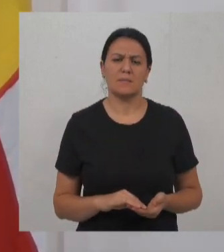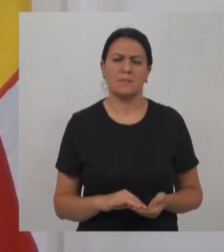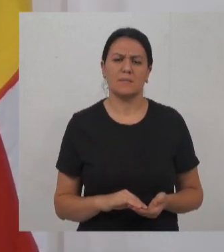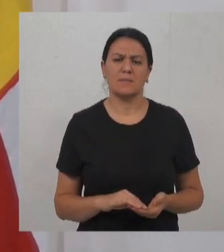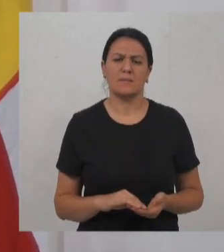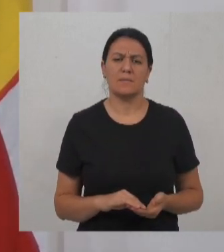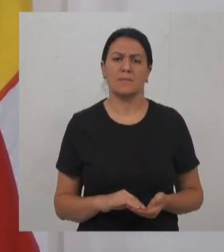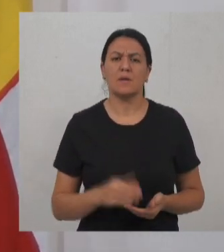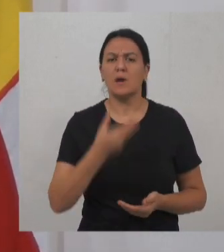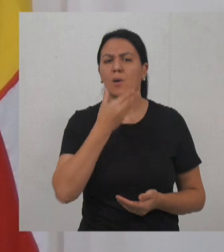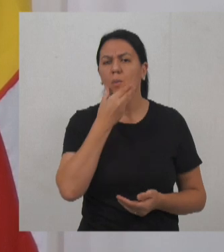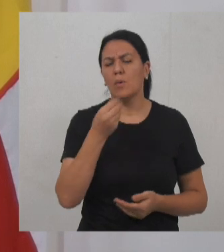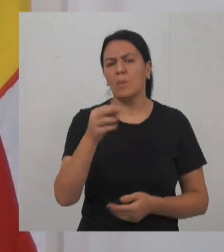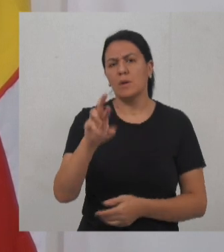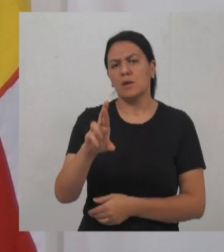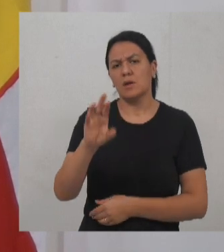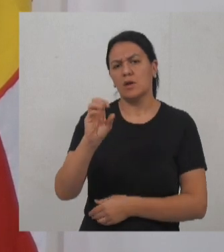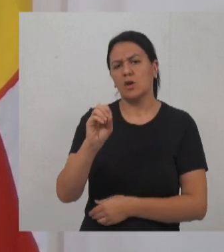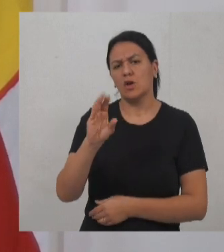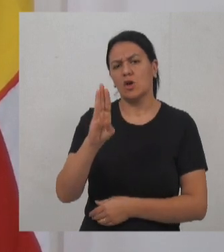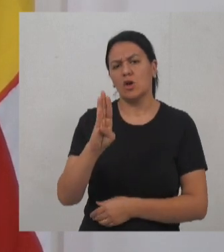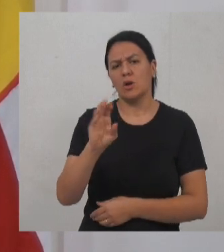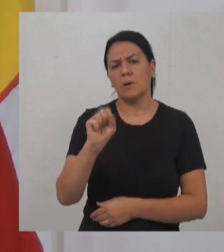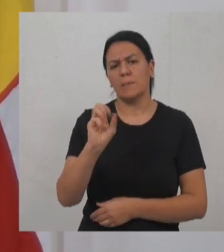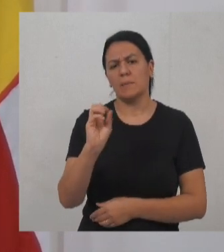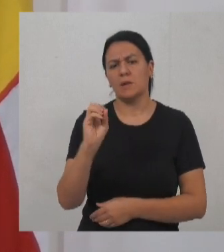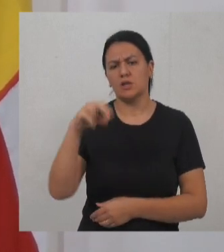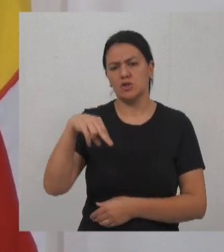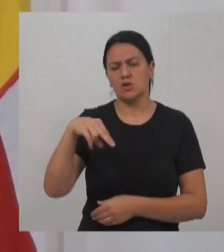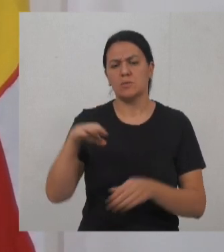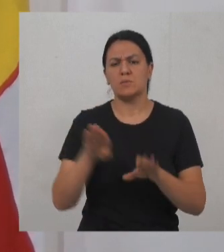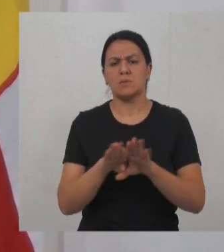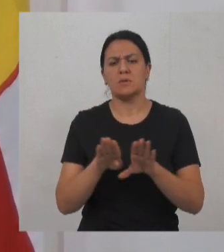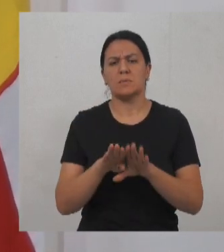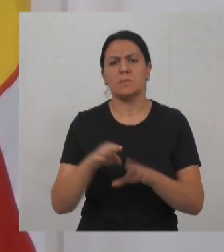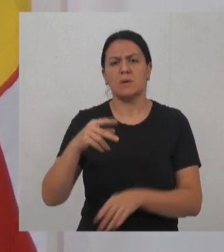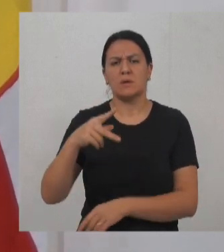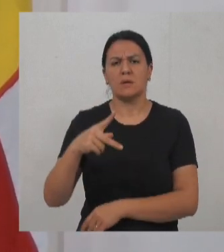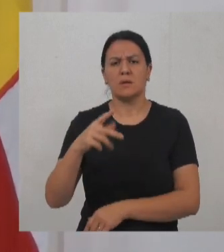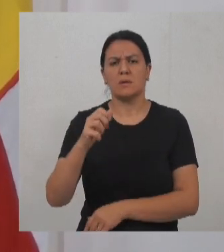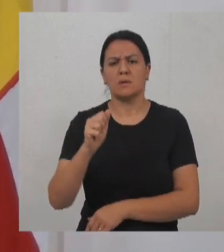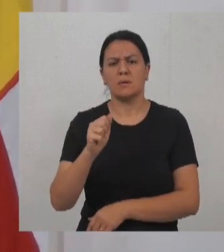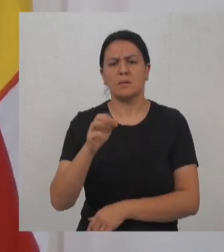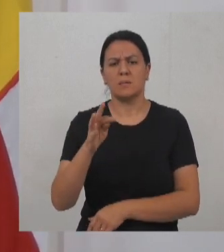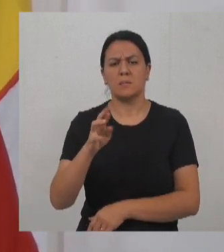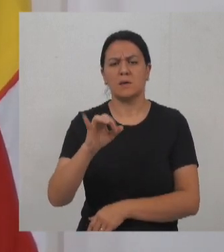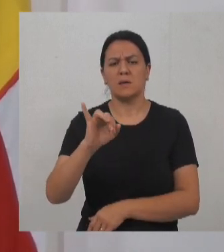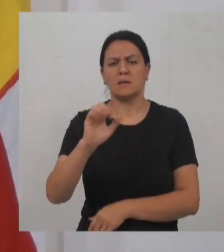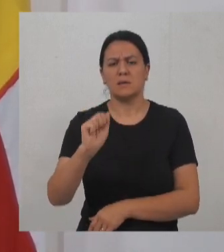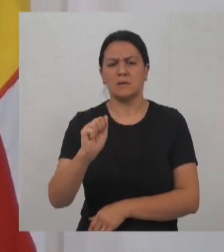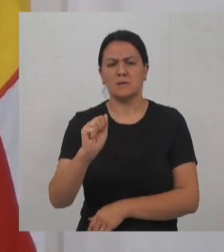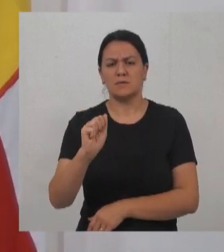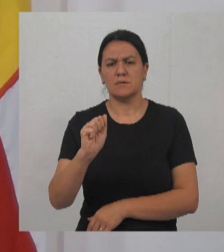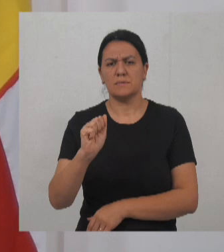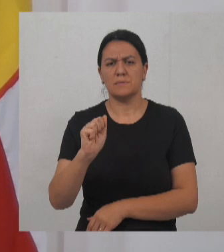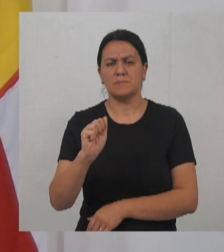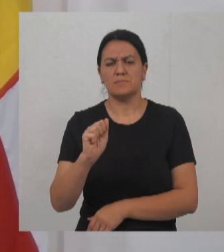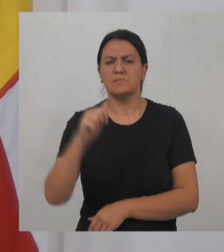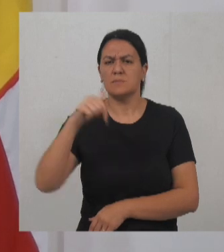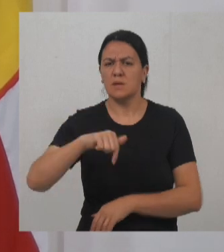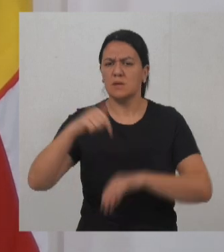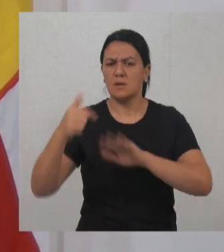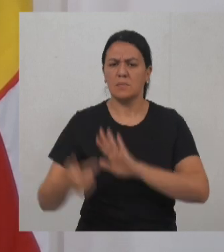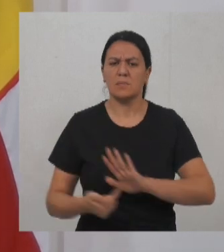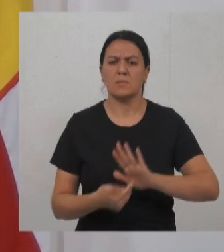ao senhor Robson Marlon Marcos e a senhora Patrícia Nascimento da Silva, que